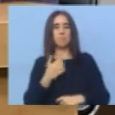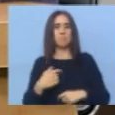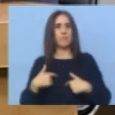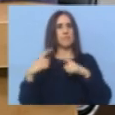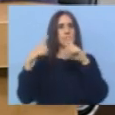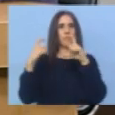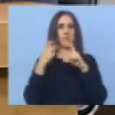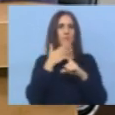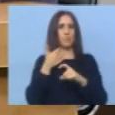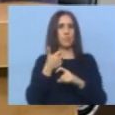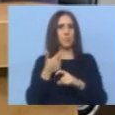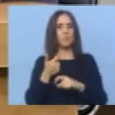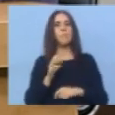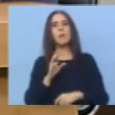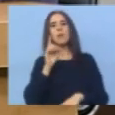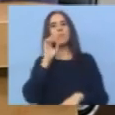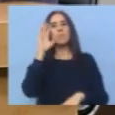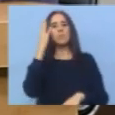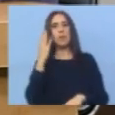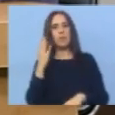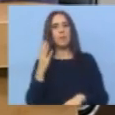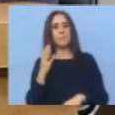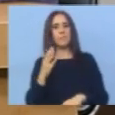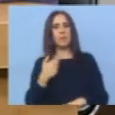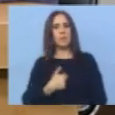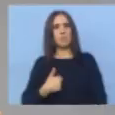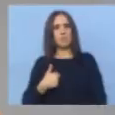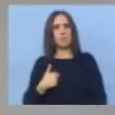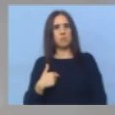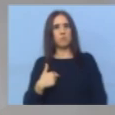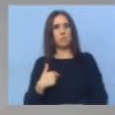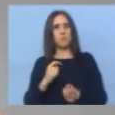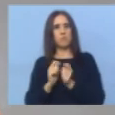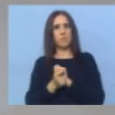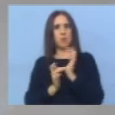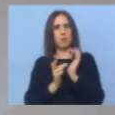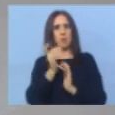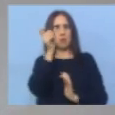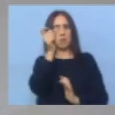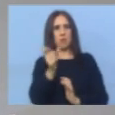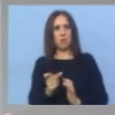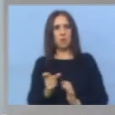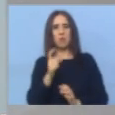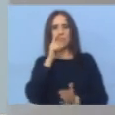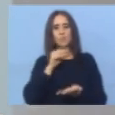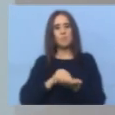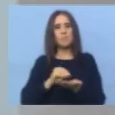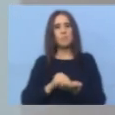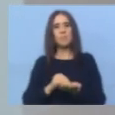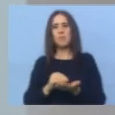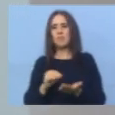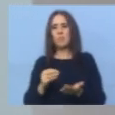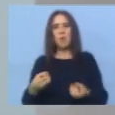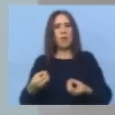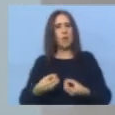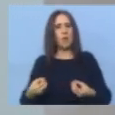bonito. Agora, o importante é nós vermos naquele Cristo transfigurado, os empobrecidos e os descartados de hoje. A